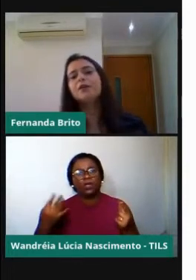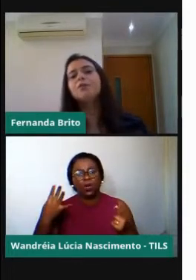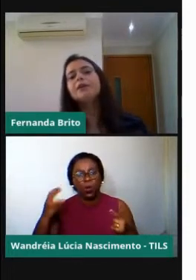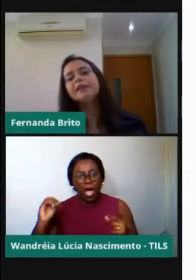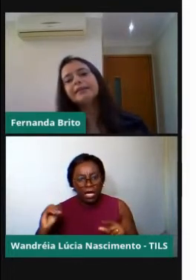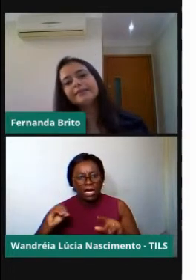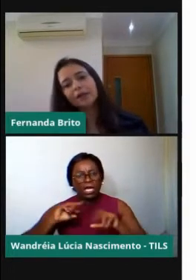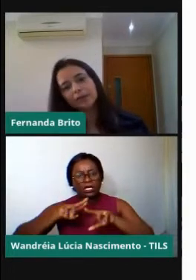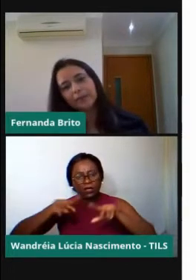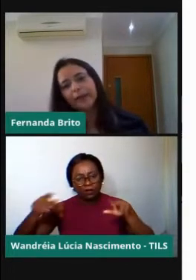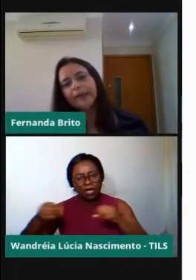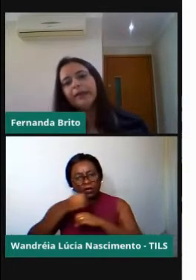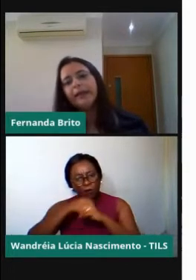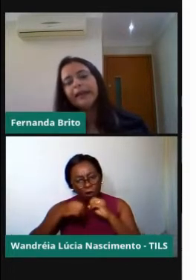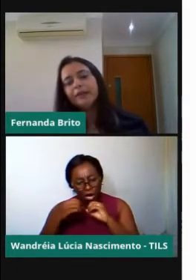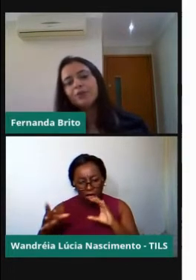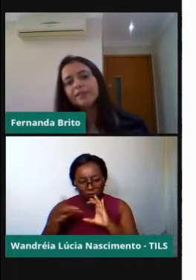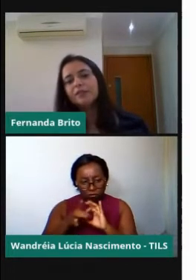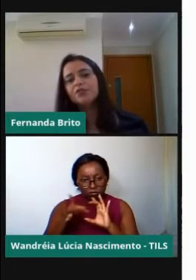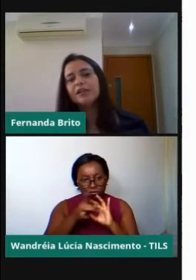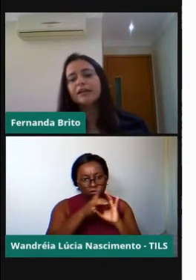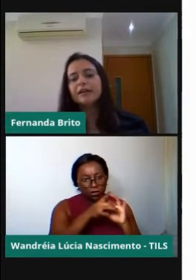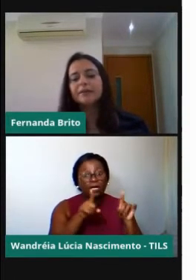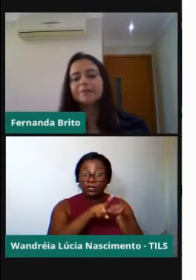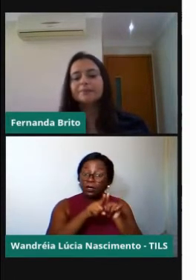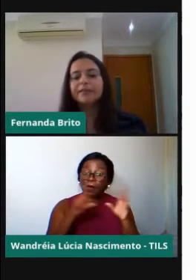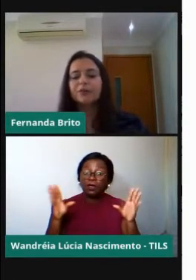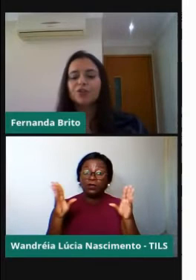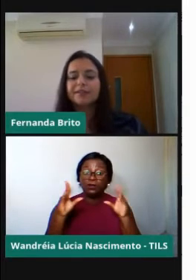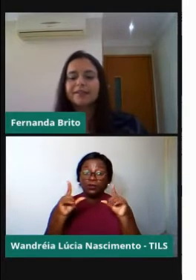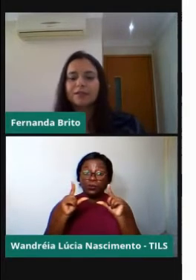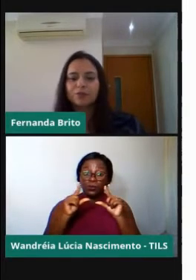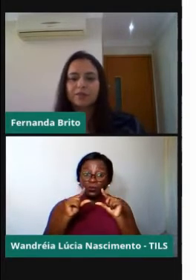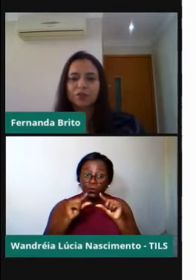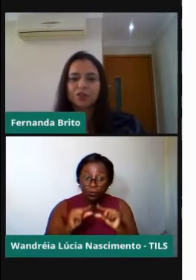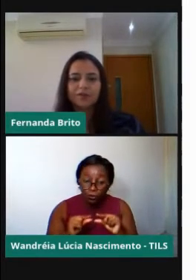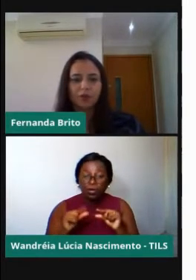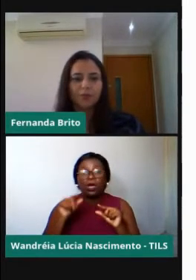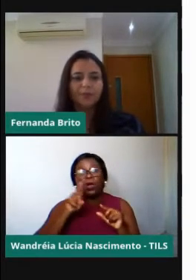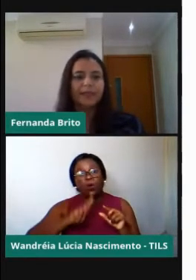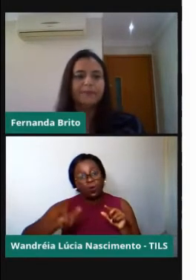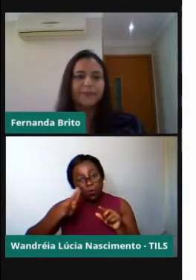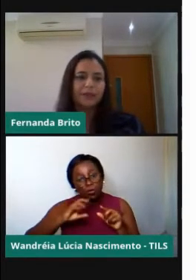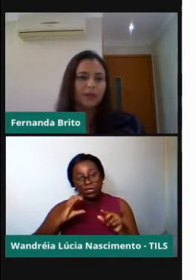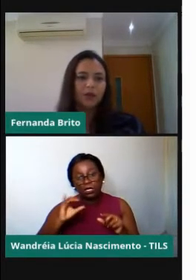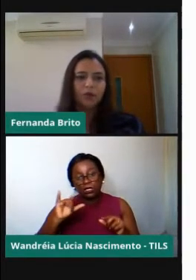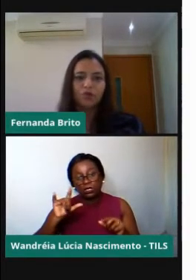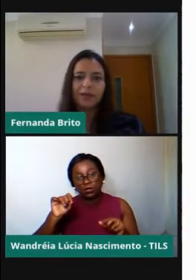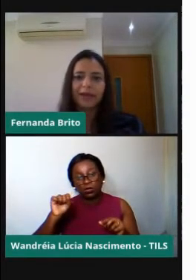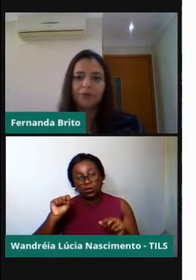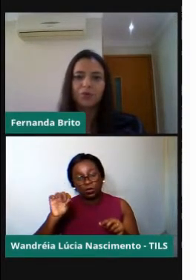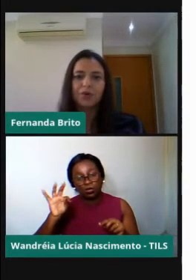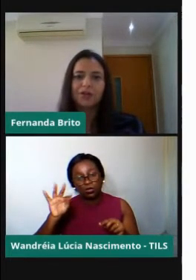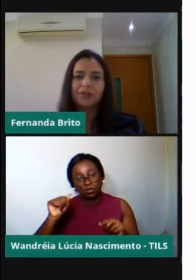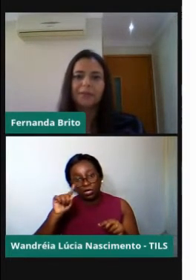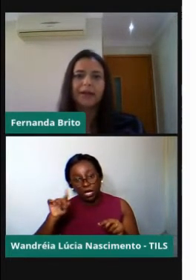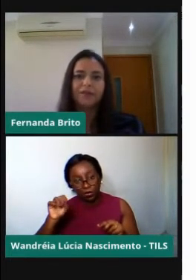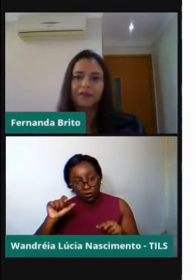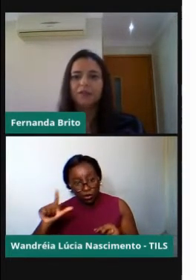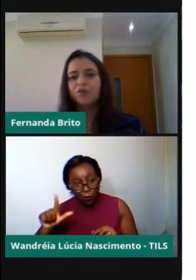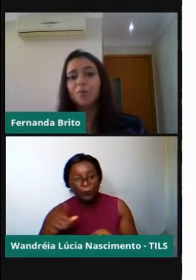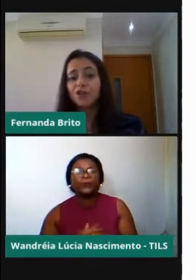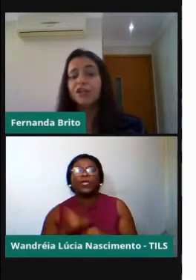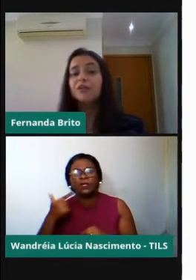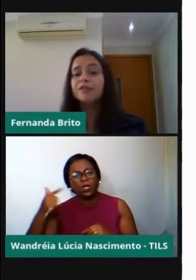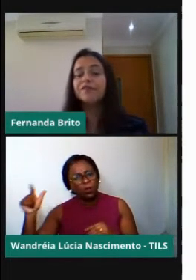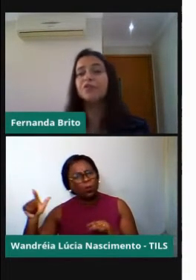de adesão, que são também reduzidas na utilização do cilostazol, né? Outros marcadores também,